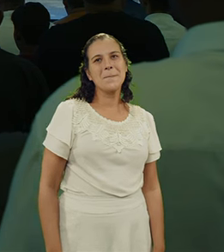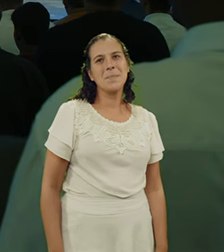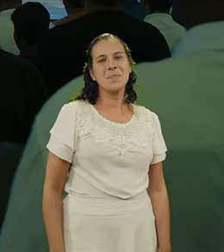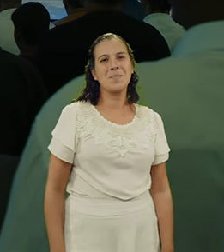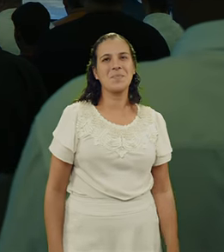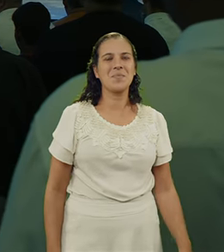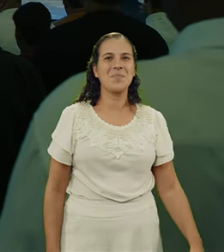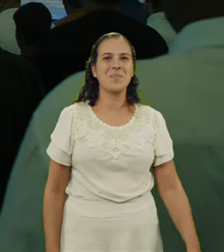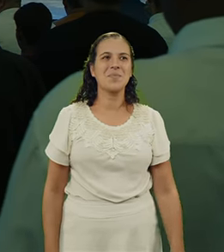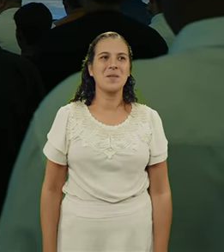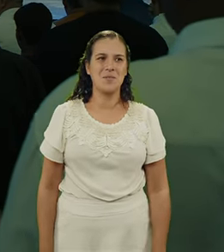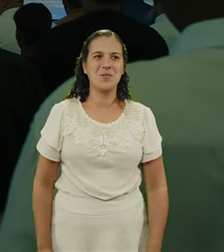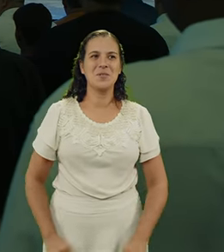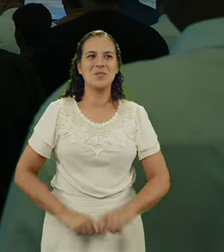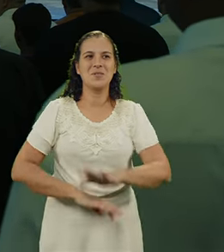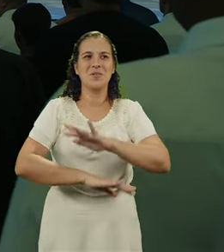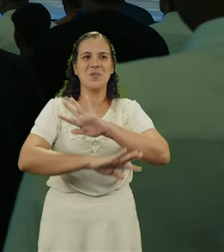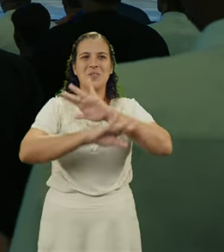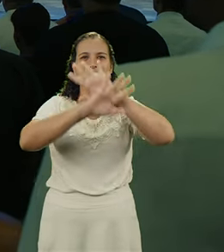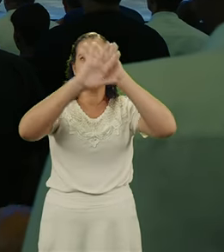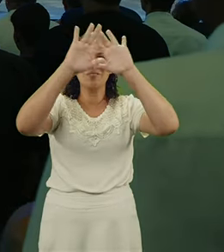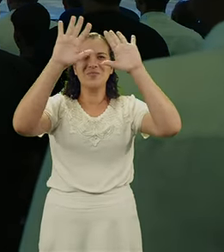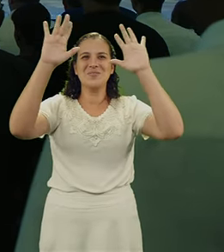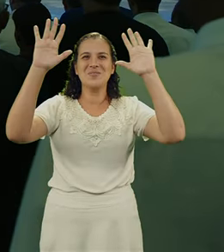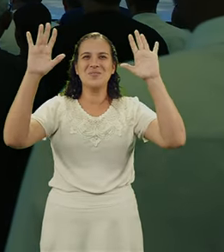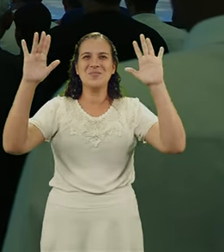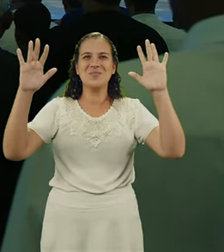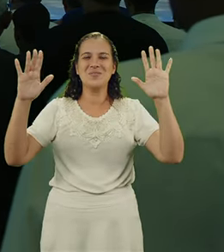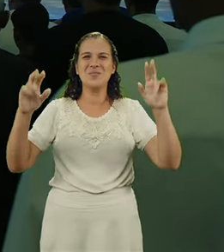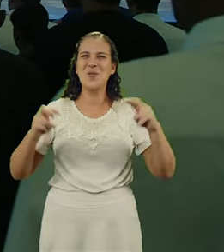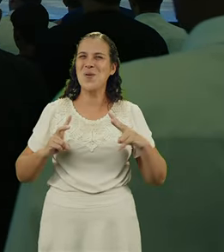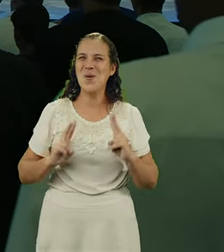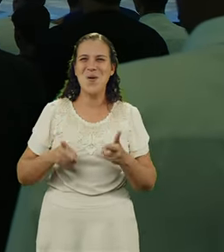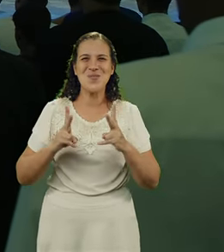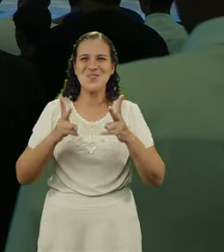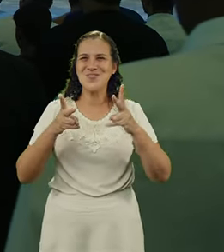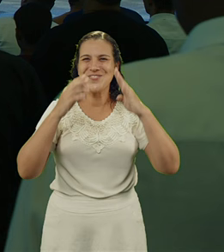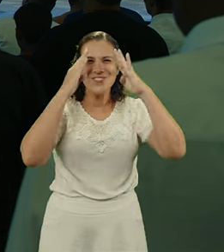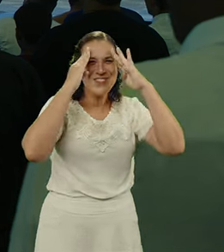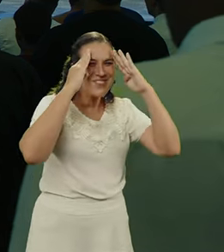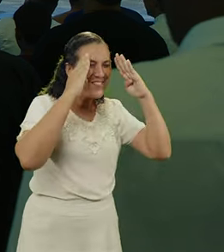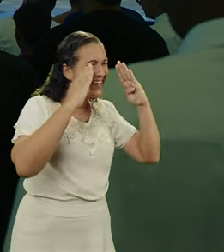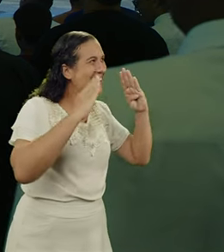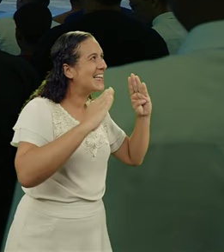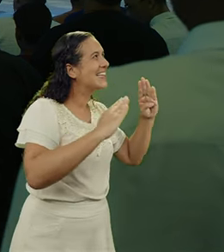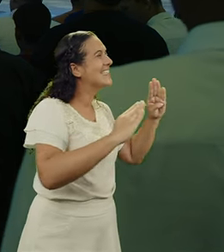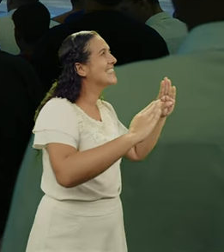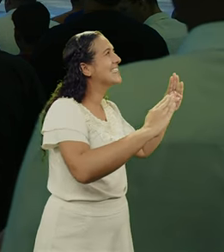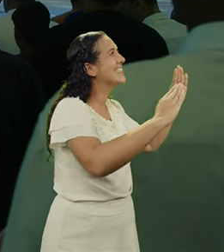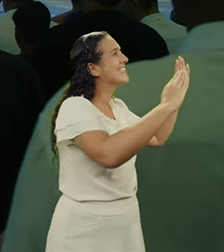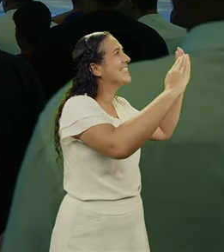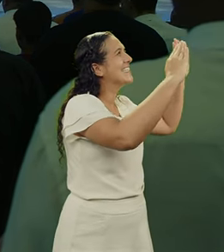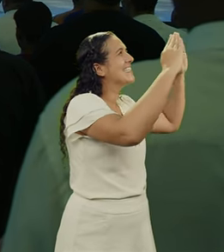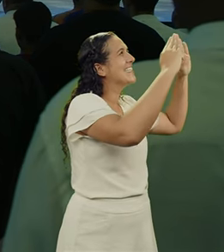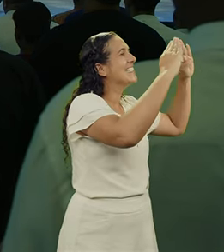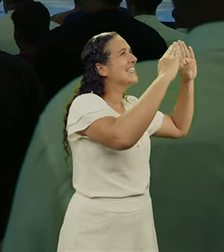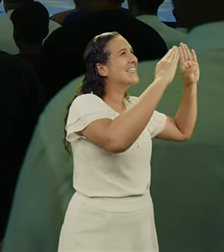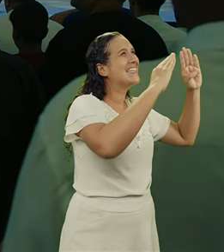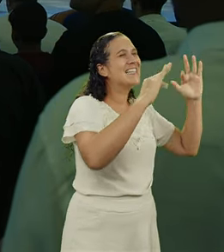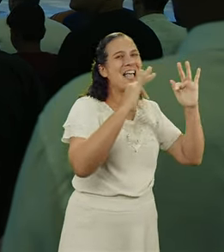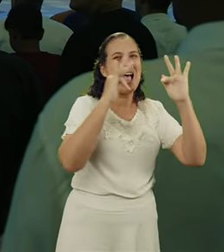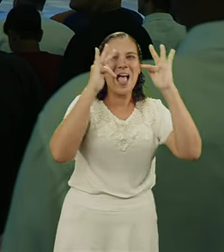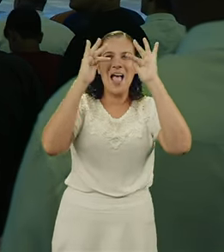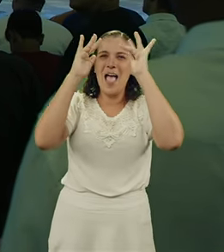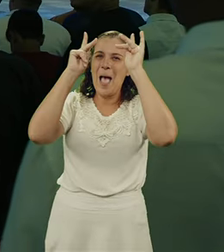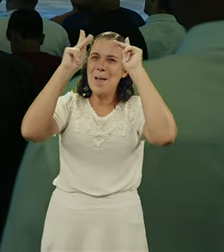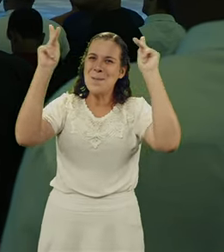Glória a Deus. Continue adorando a Deus, igreja. Quero saudar a amada igreja na gloriosa paz do